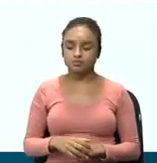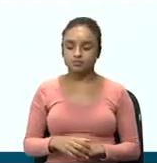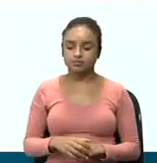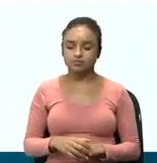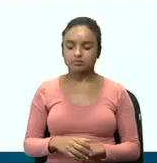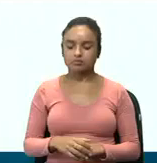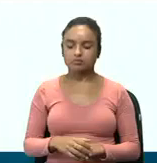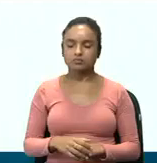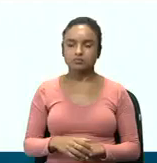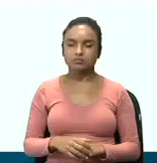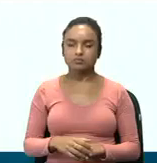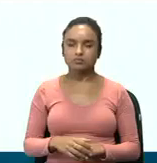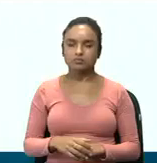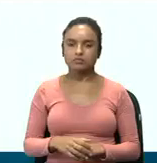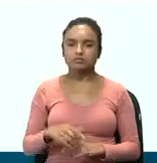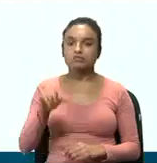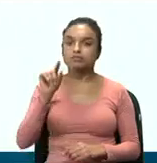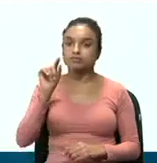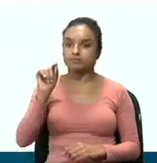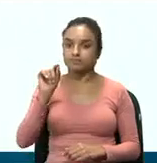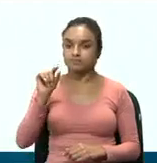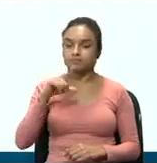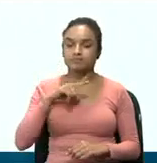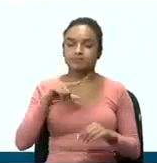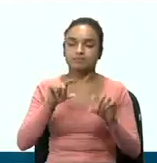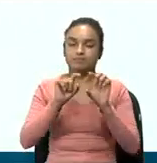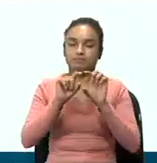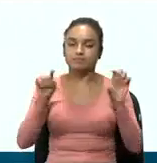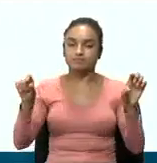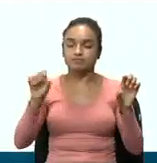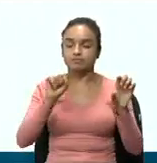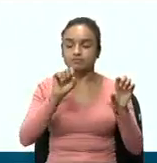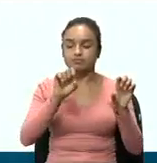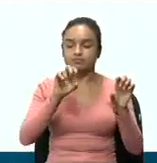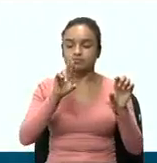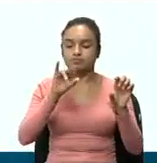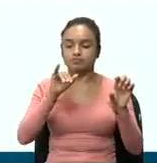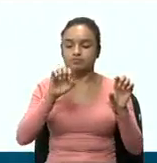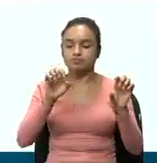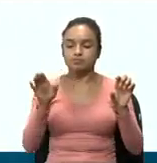ser absolutamente convergente é o quê? É tomar o seu